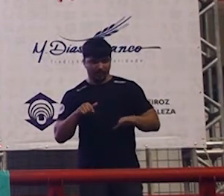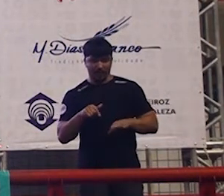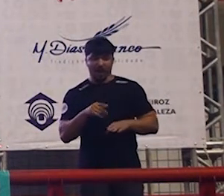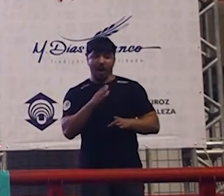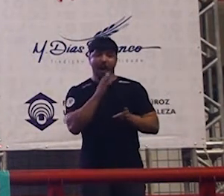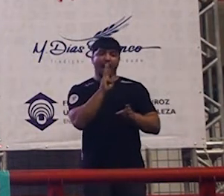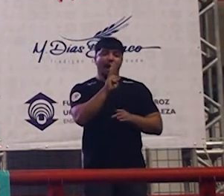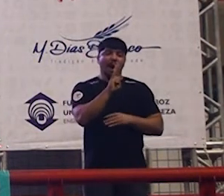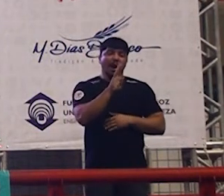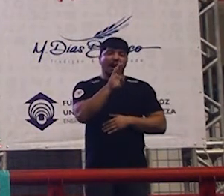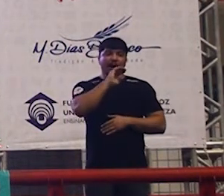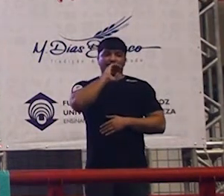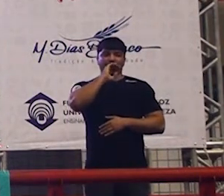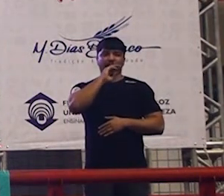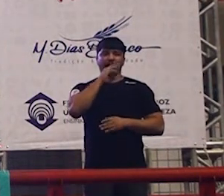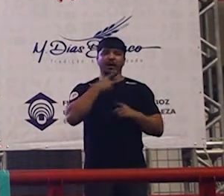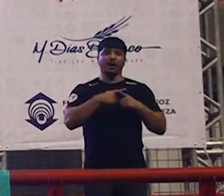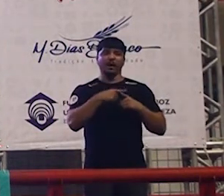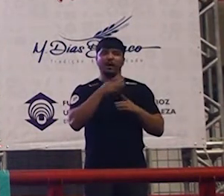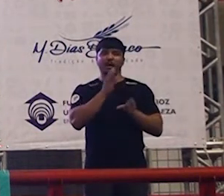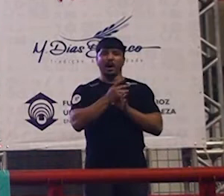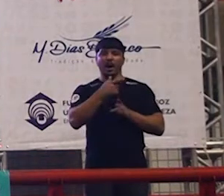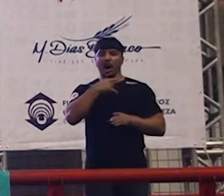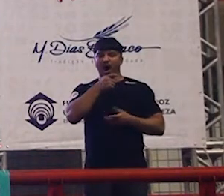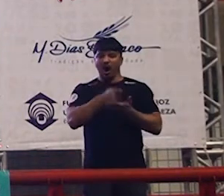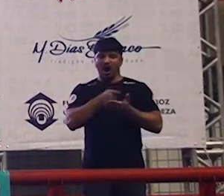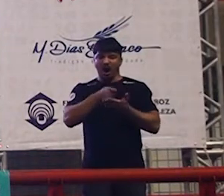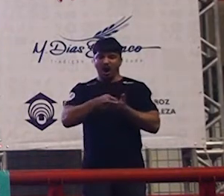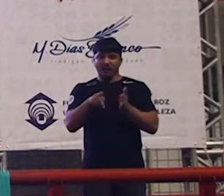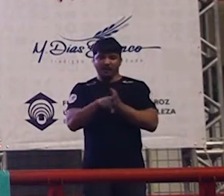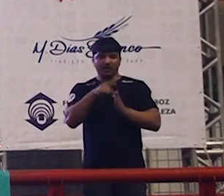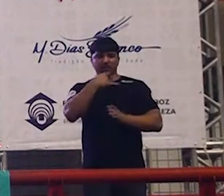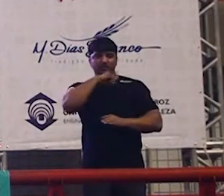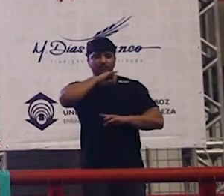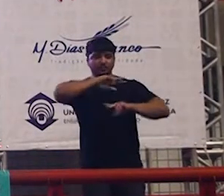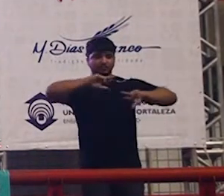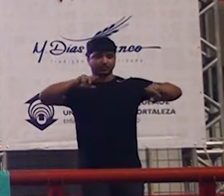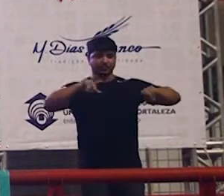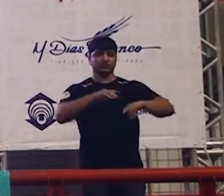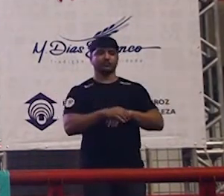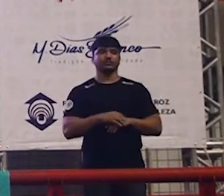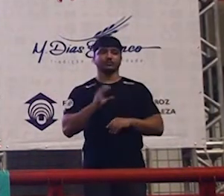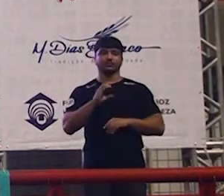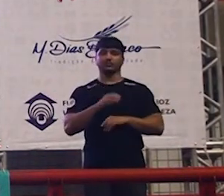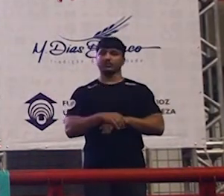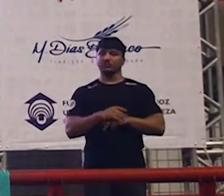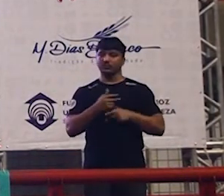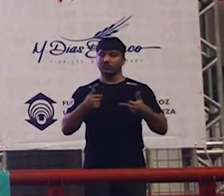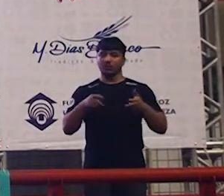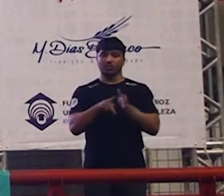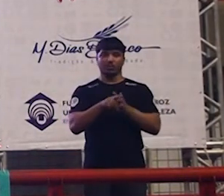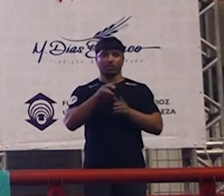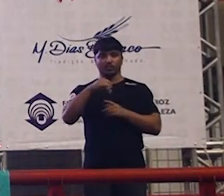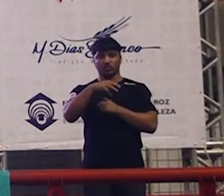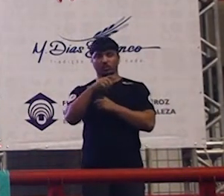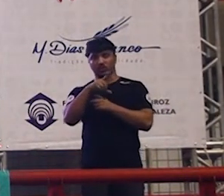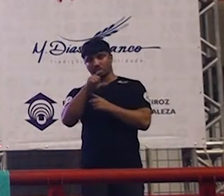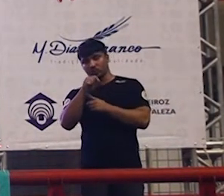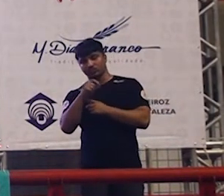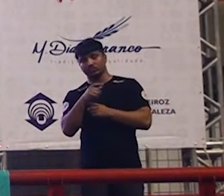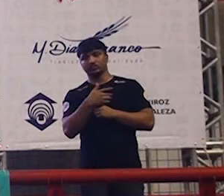da contestação de Manolito da autoridade paterna, da contestação reflexiva e engajada de Manolito,